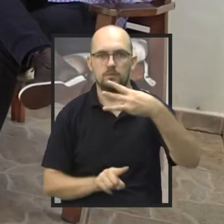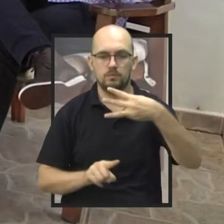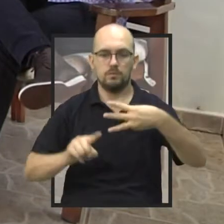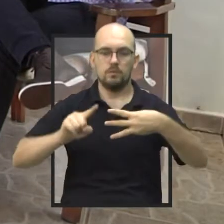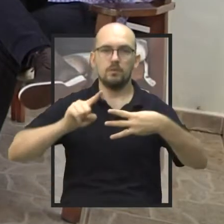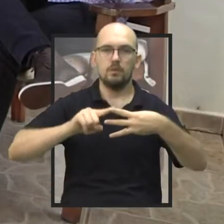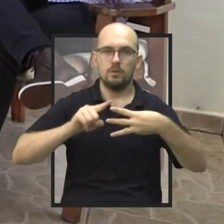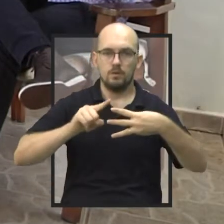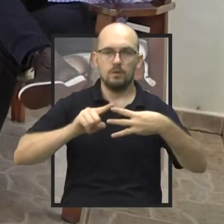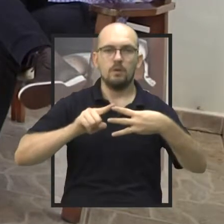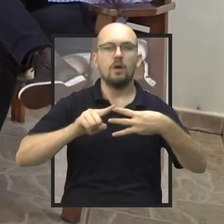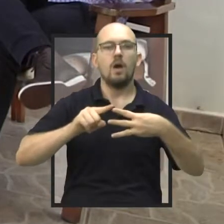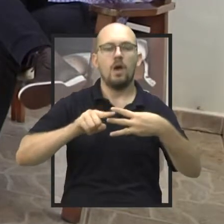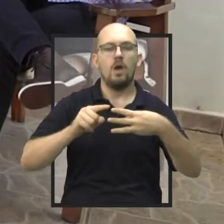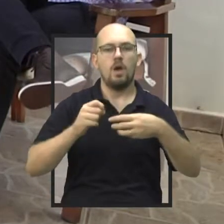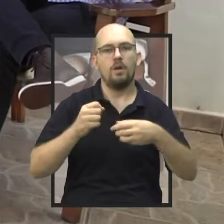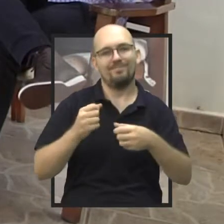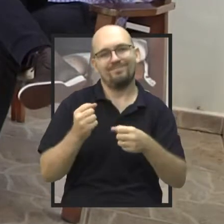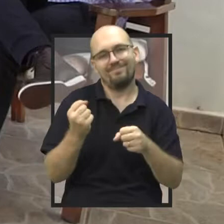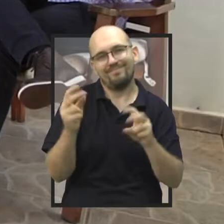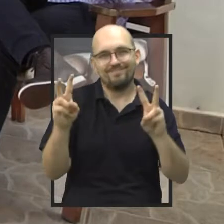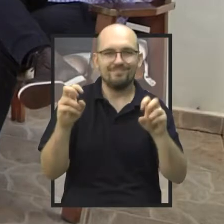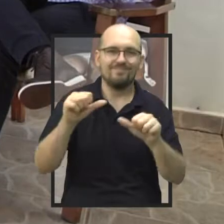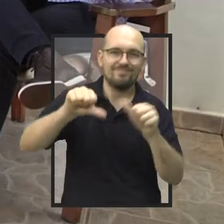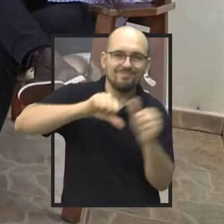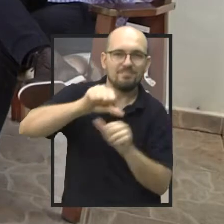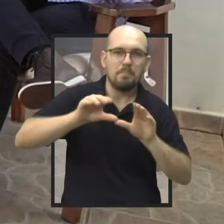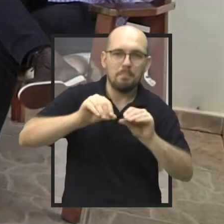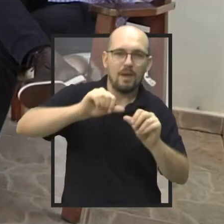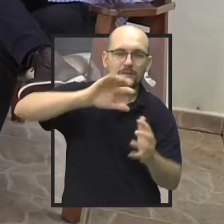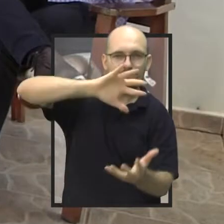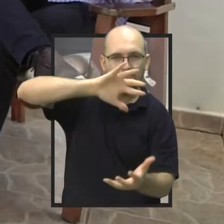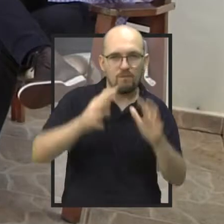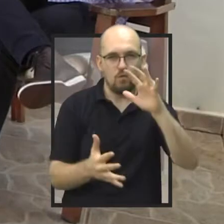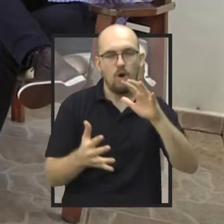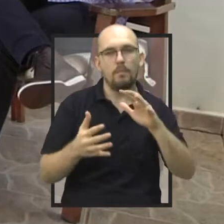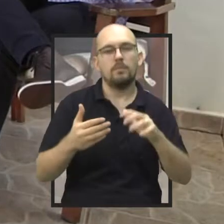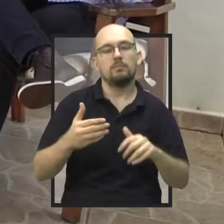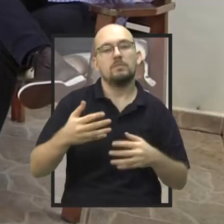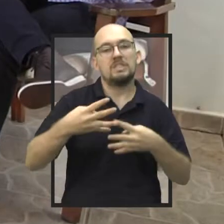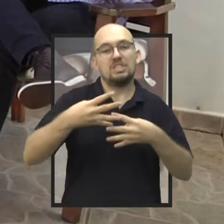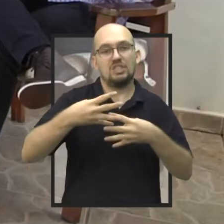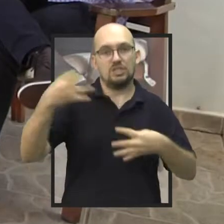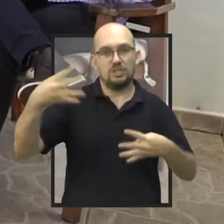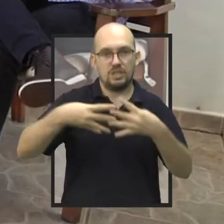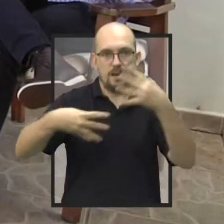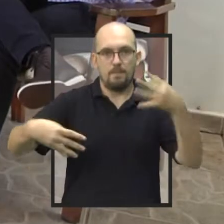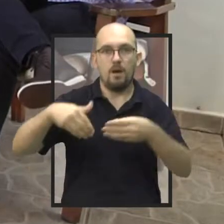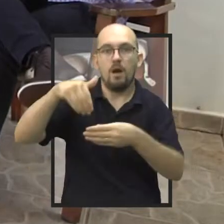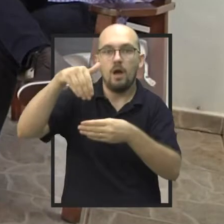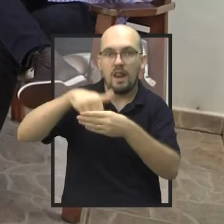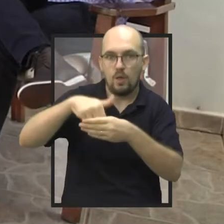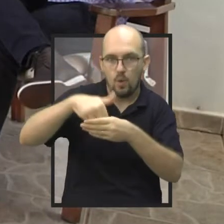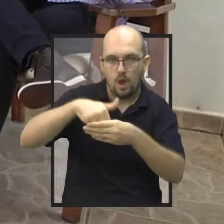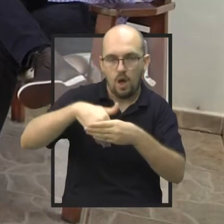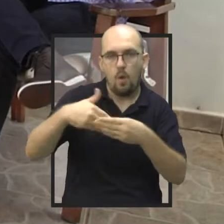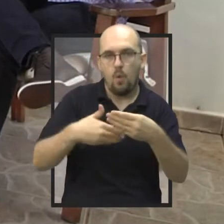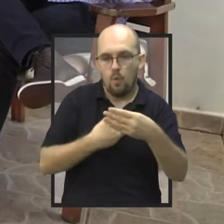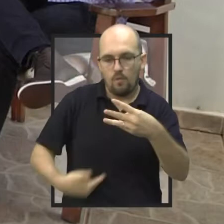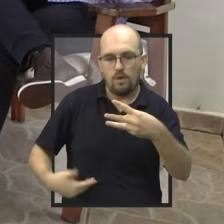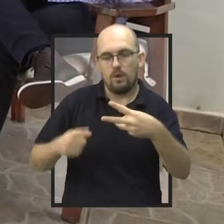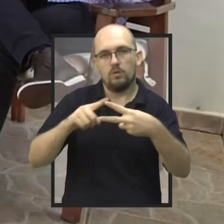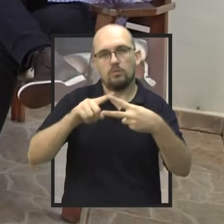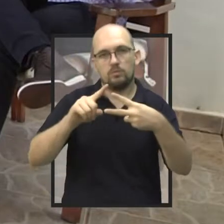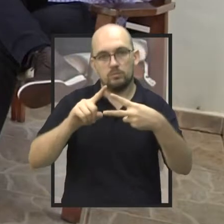nosso sistema de governo, do nosso sistema eleitoral. Isso. E do nosso sistema político.